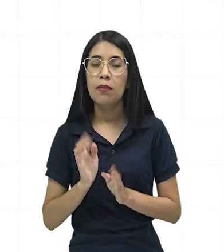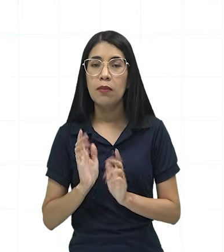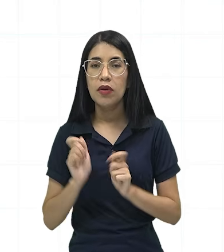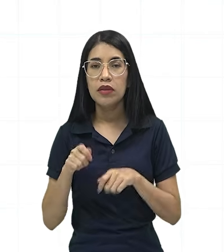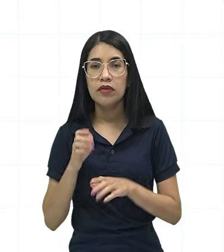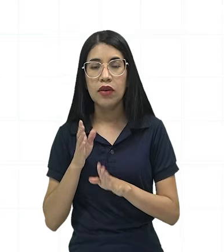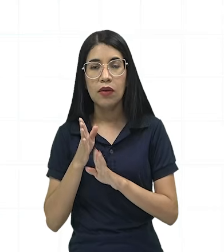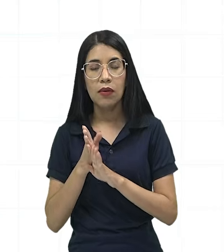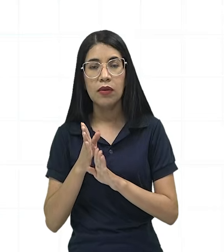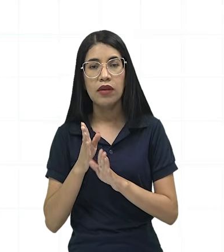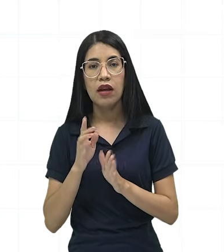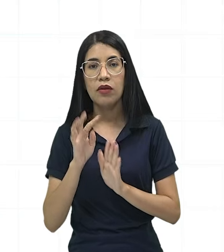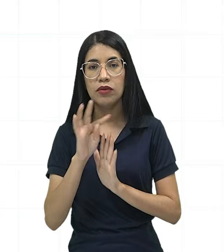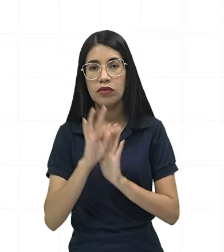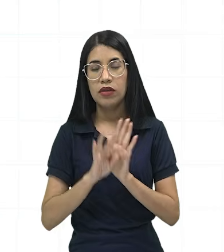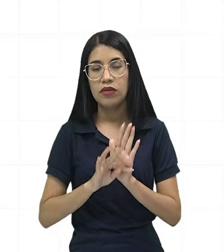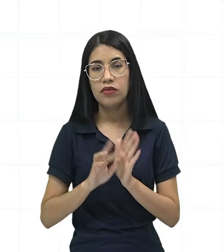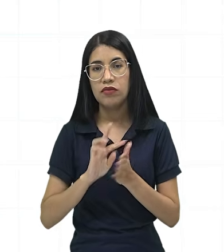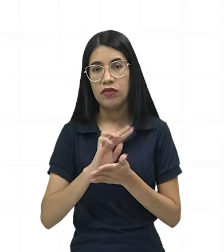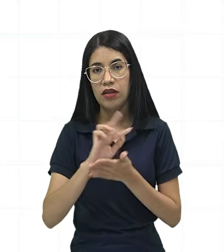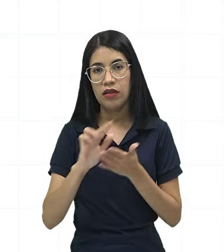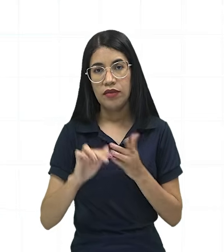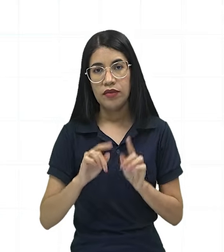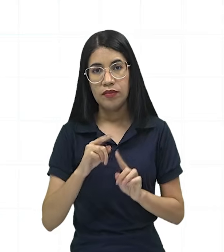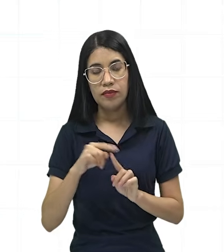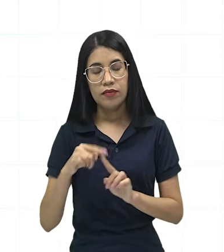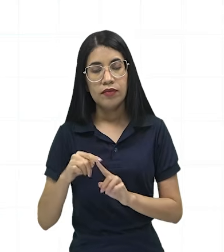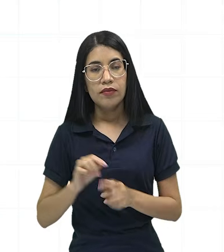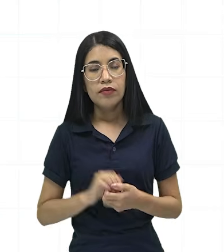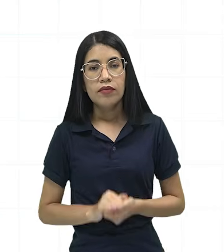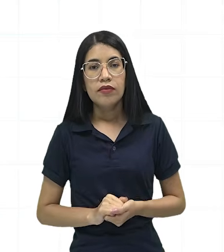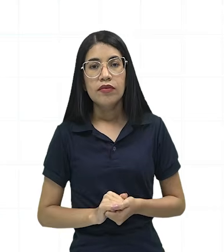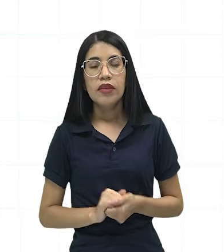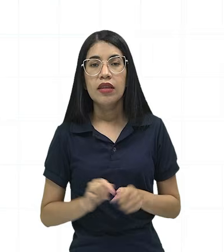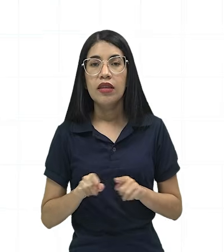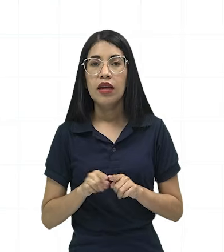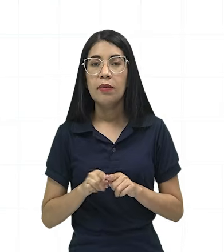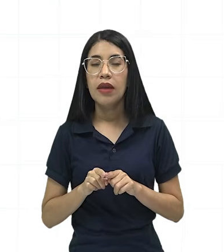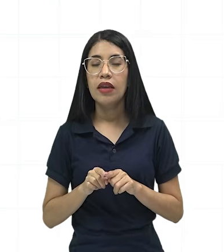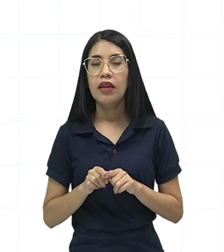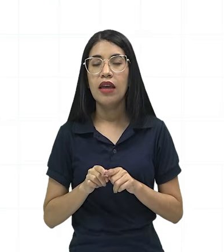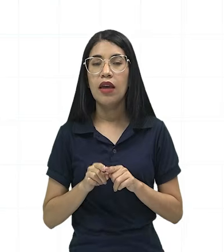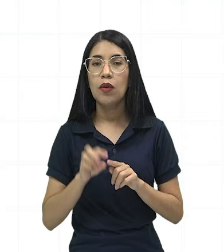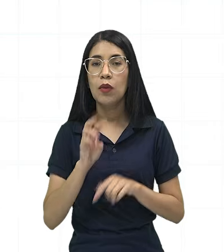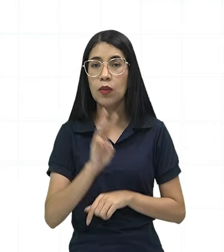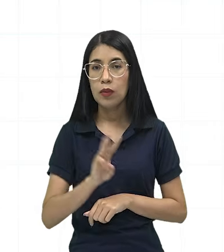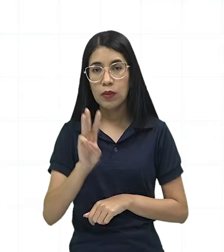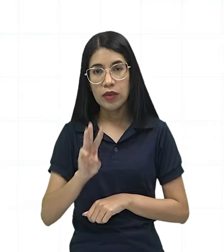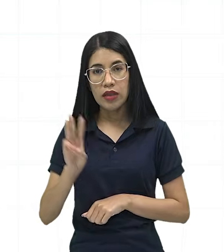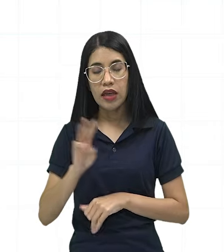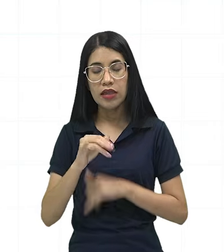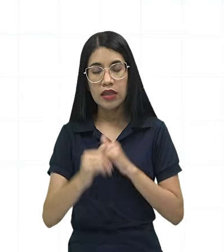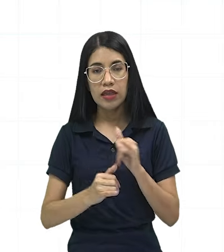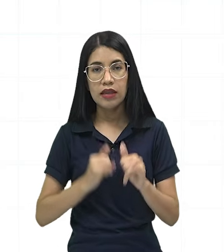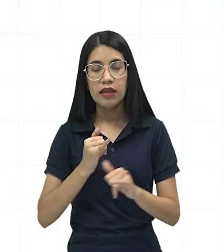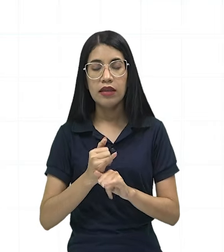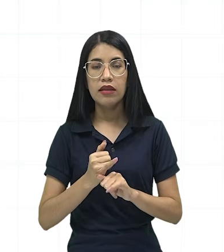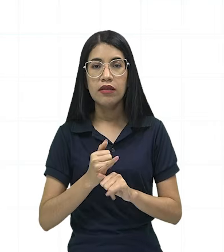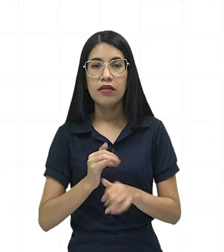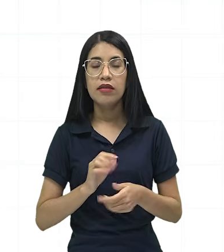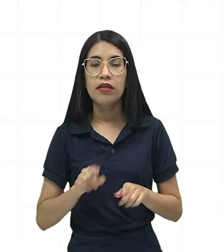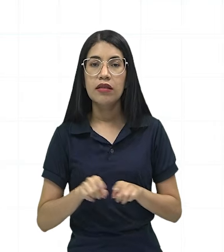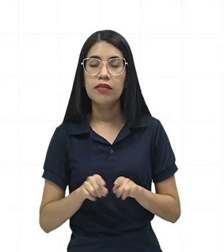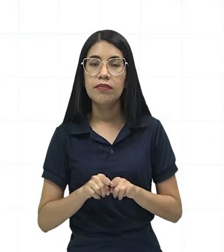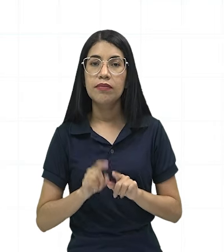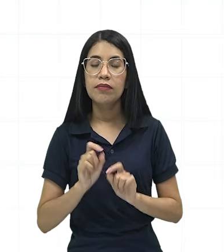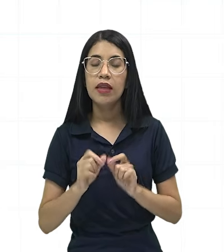estarão publicados nessa revista. Nós temos também as páginas da internet. As páginas da internet